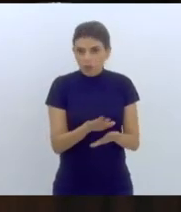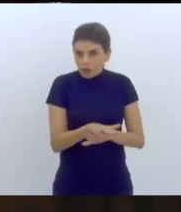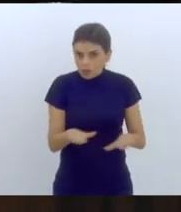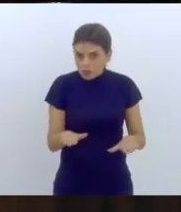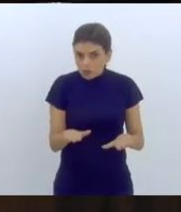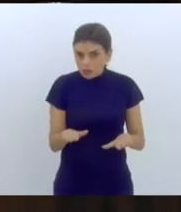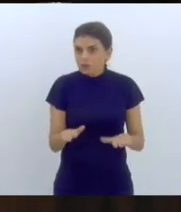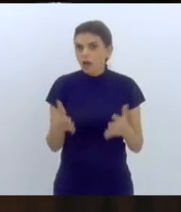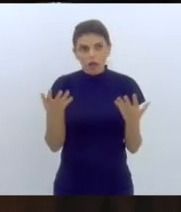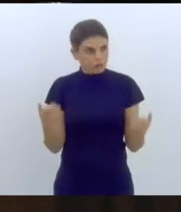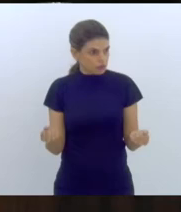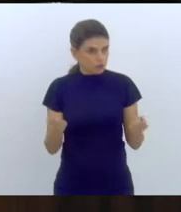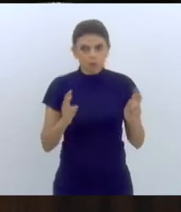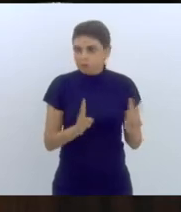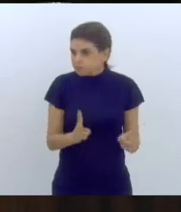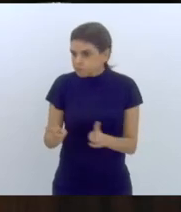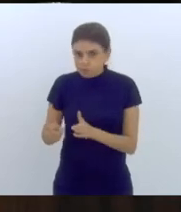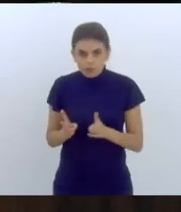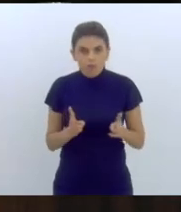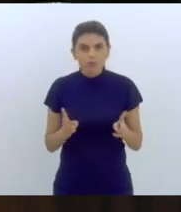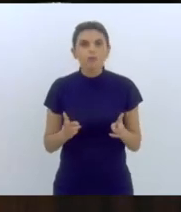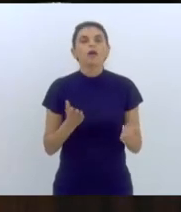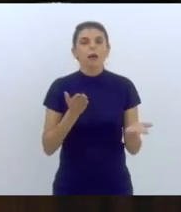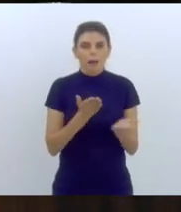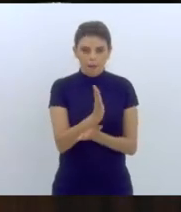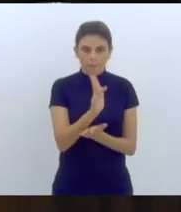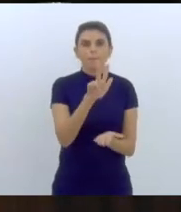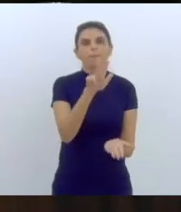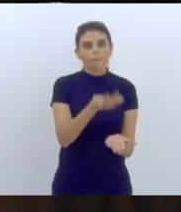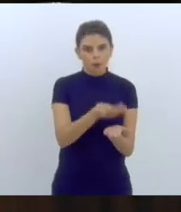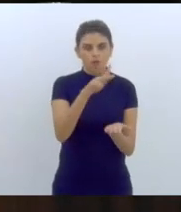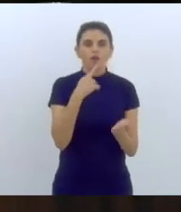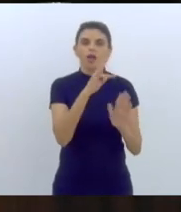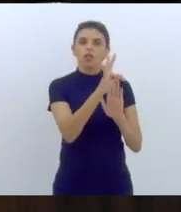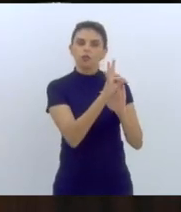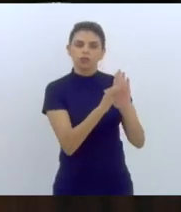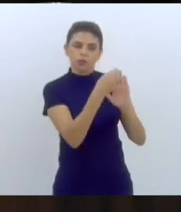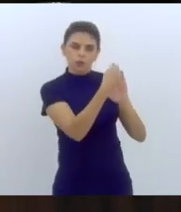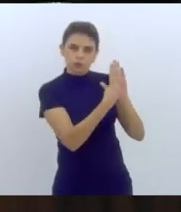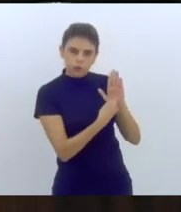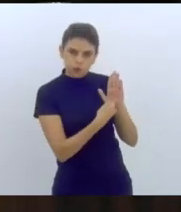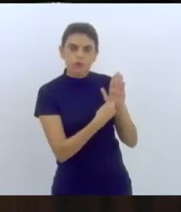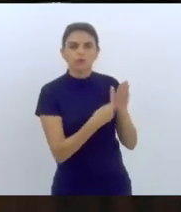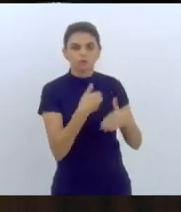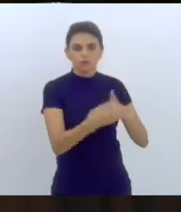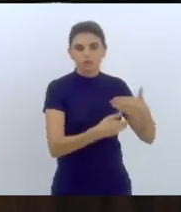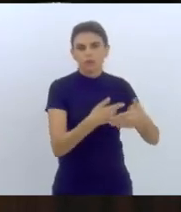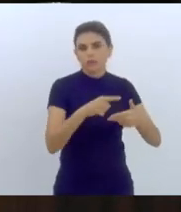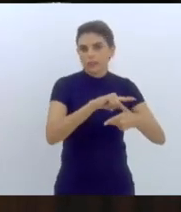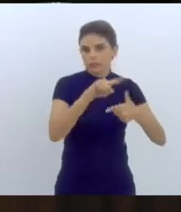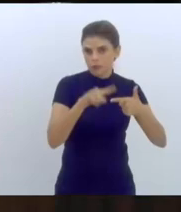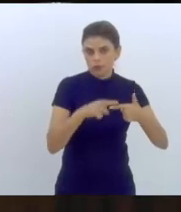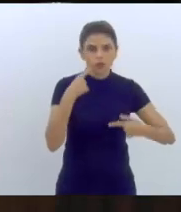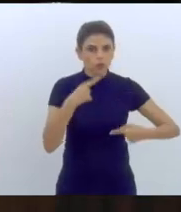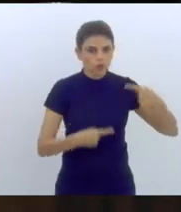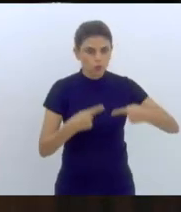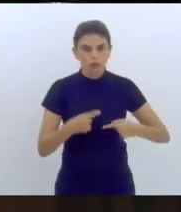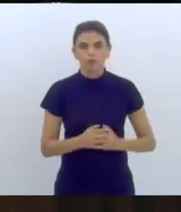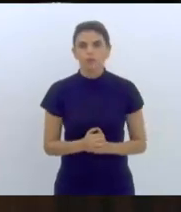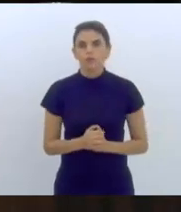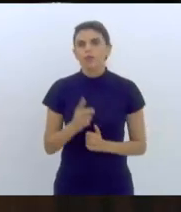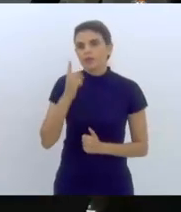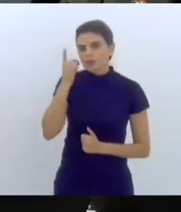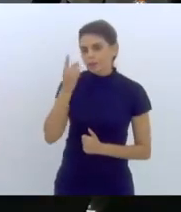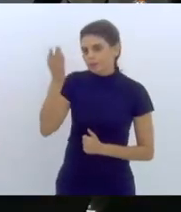Os senhores que aprovam permaneçam como estão. Aprovado. Vai a redação do vencido para a segunda discussão. Questão de ordem, deputado